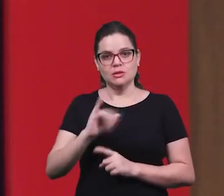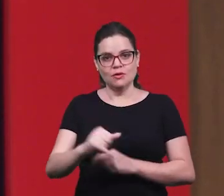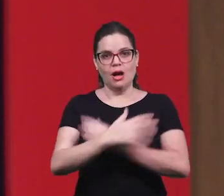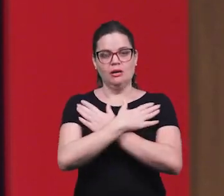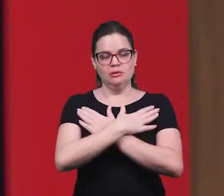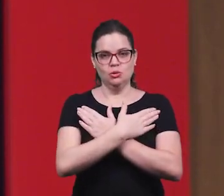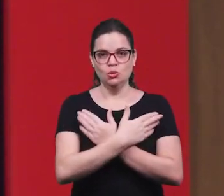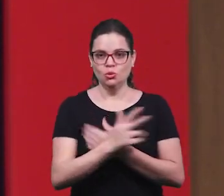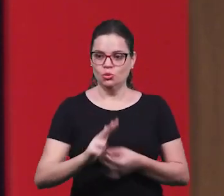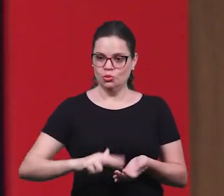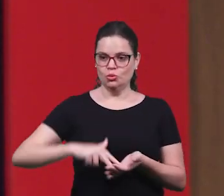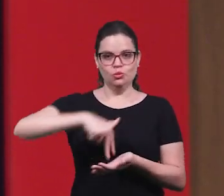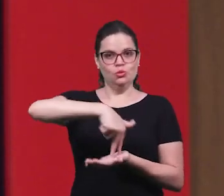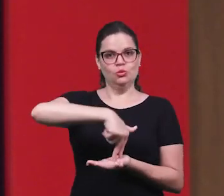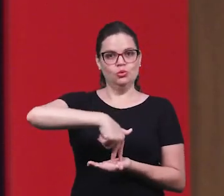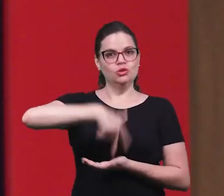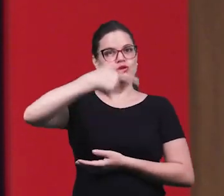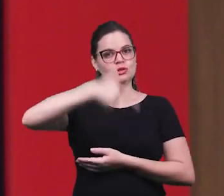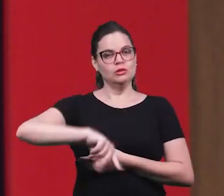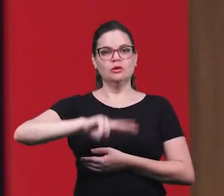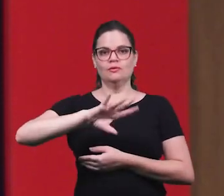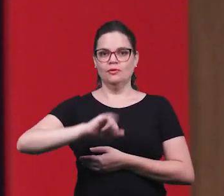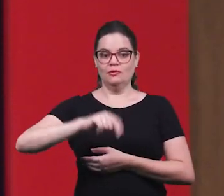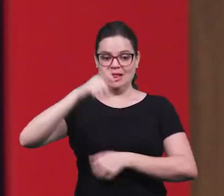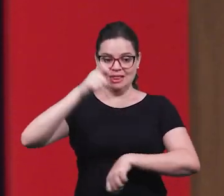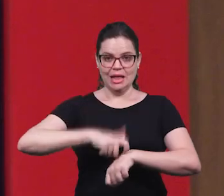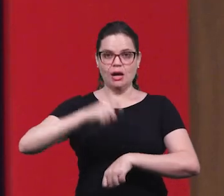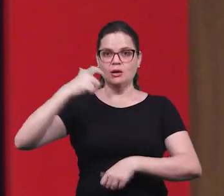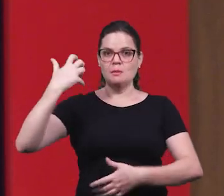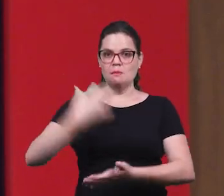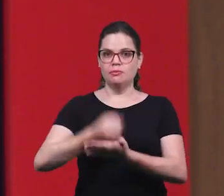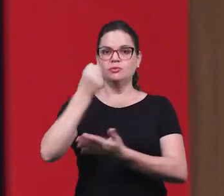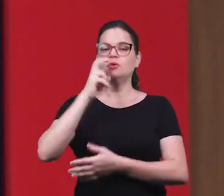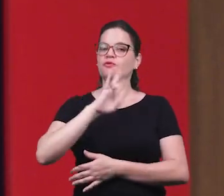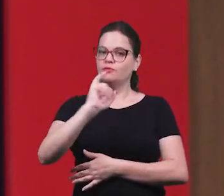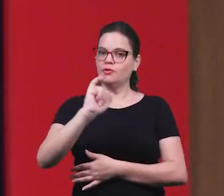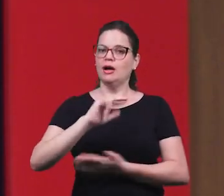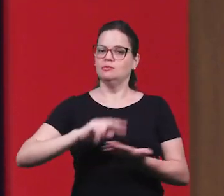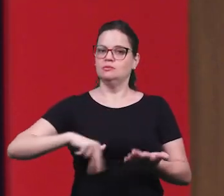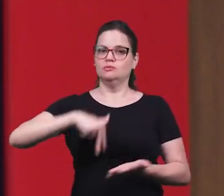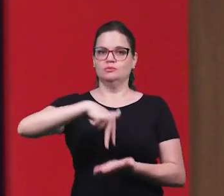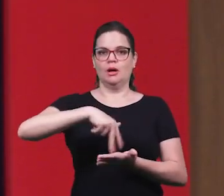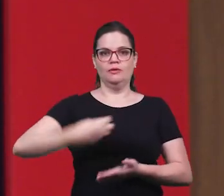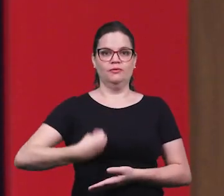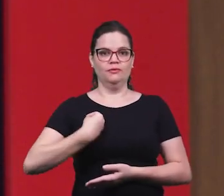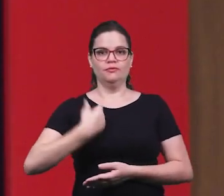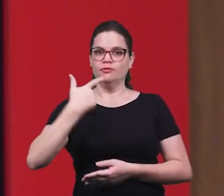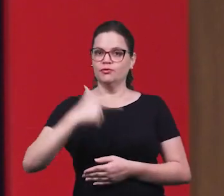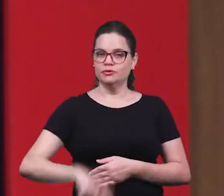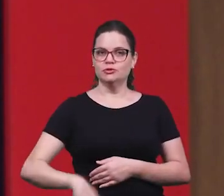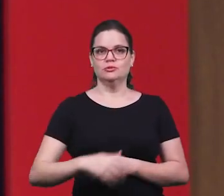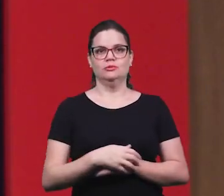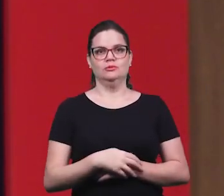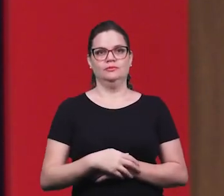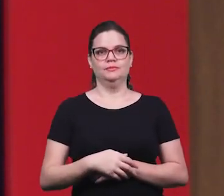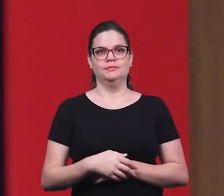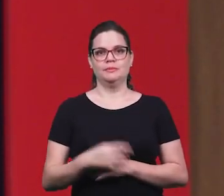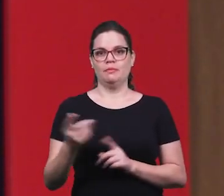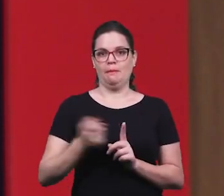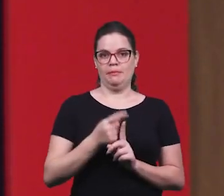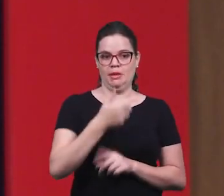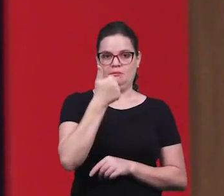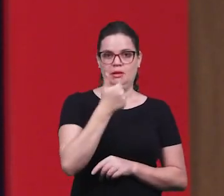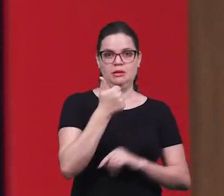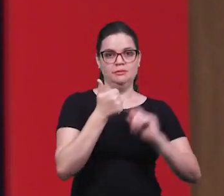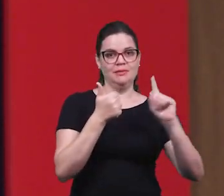isso nesse evento, exatamente neste ponto, vai acontecer a ressurreição dos mortos. Primeiro.